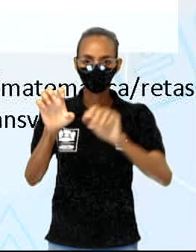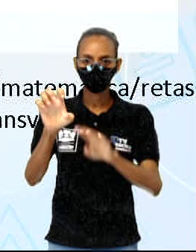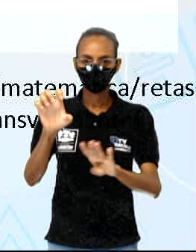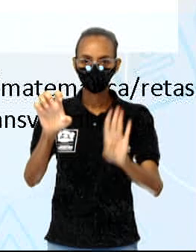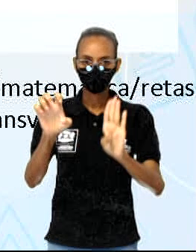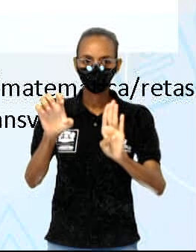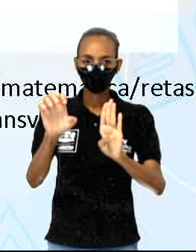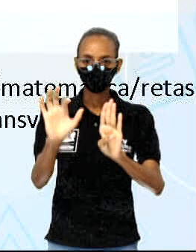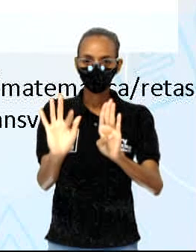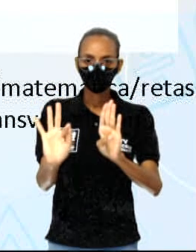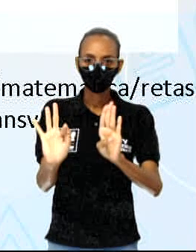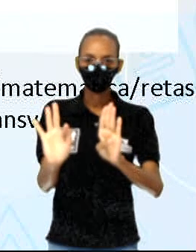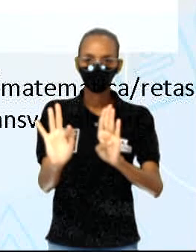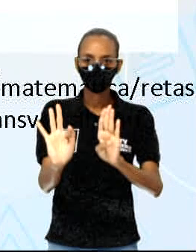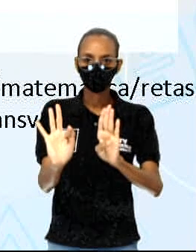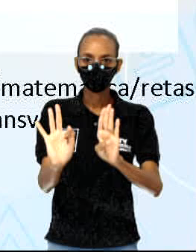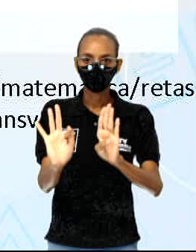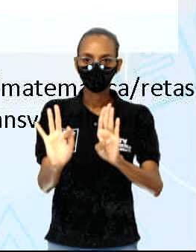e F.